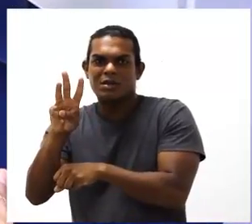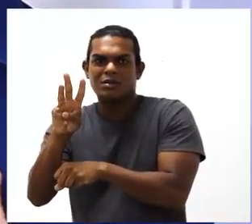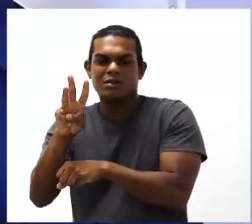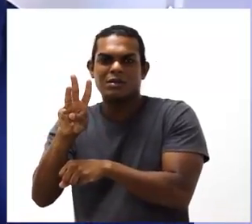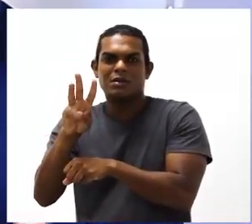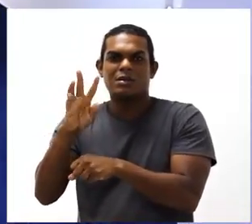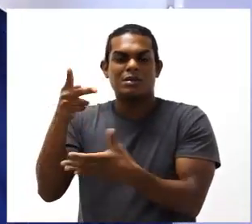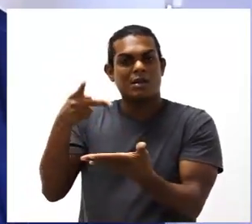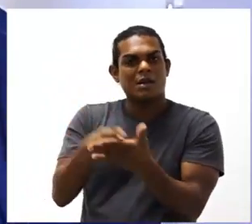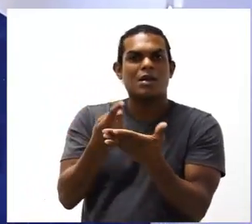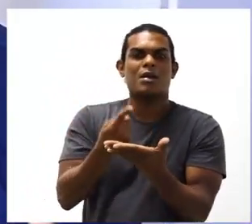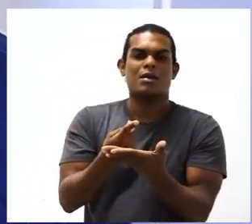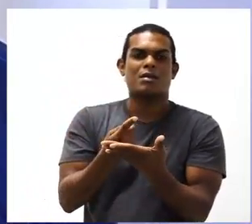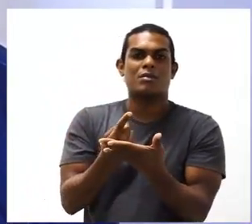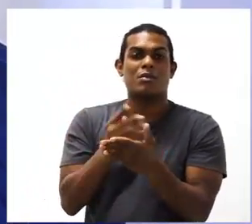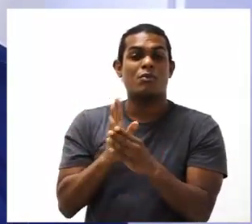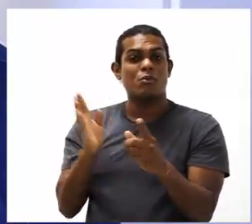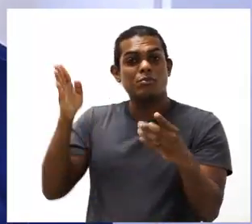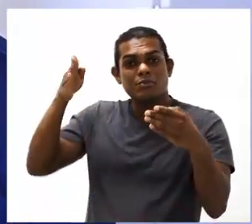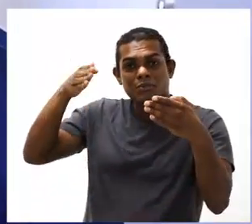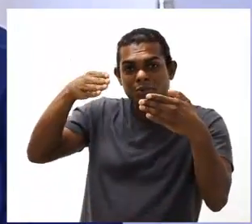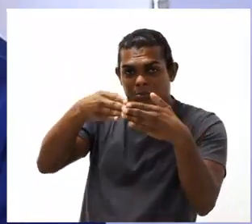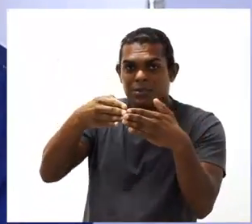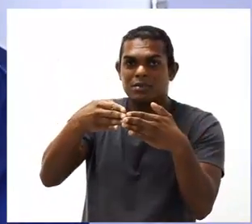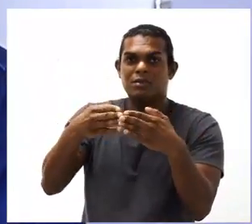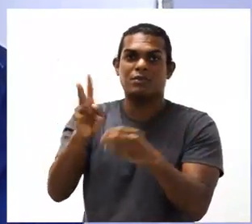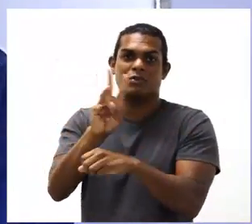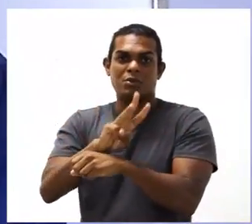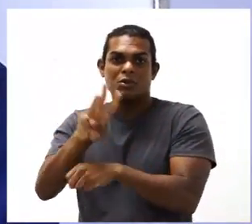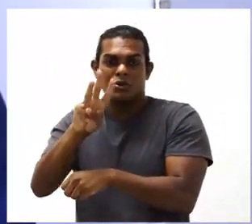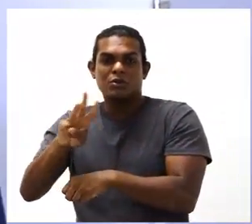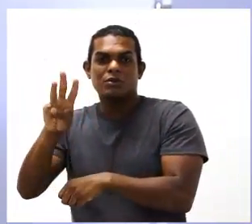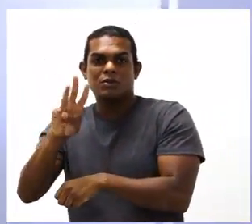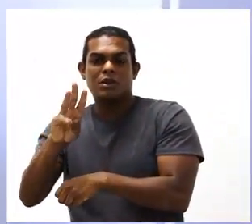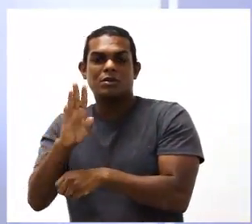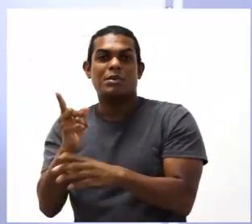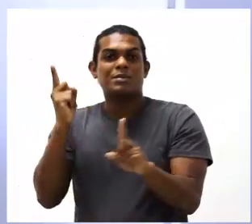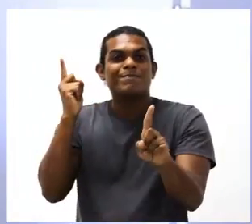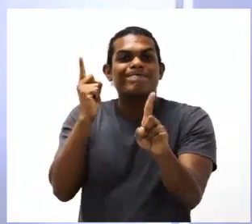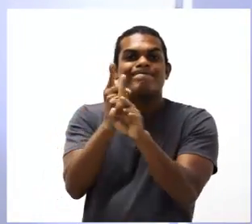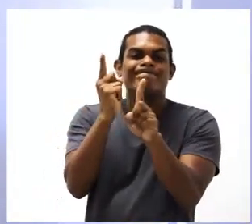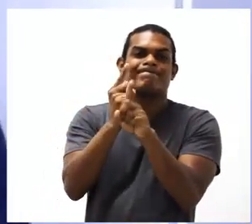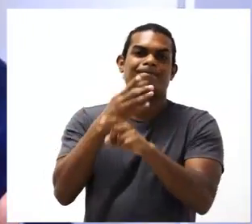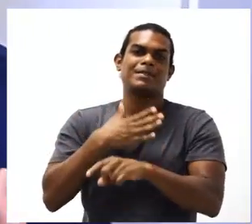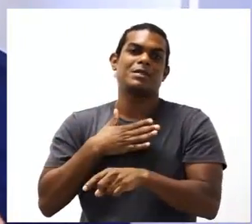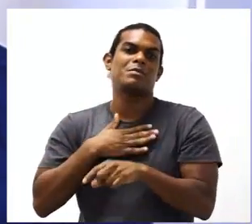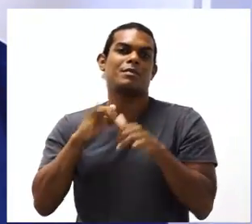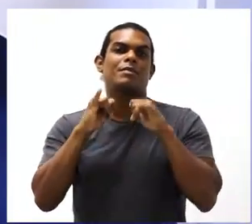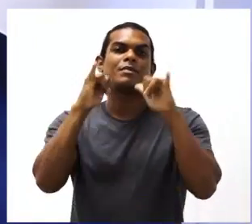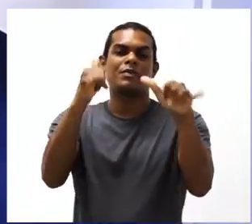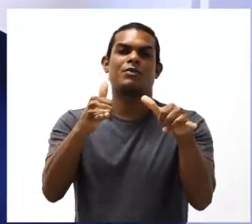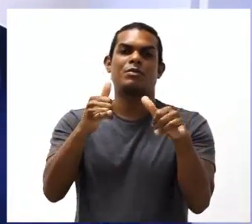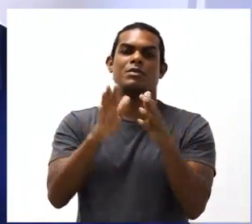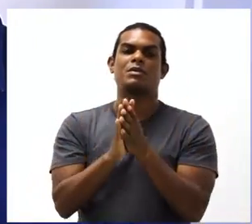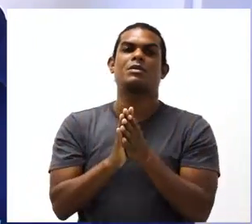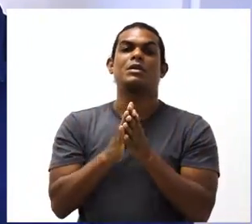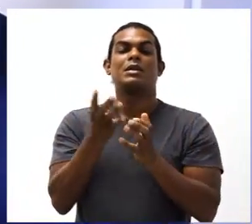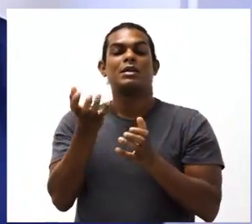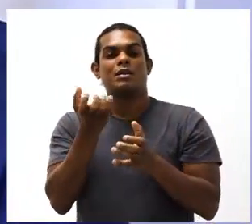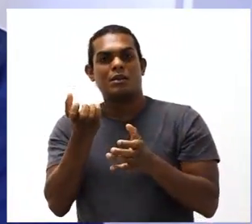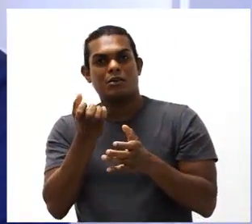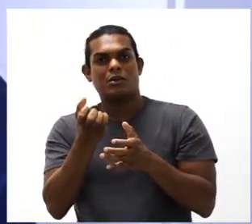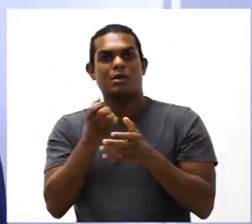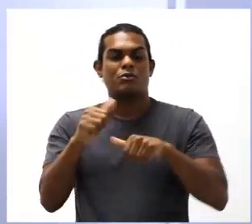tipo de coisa a gente sabe que as pessoas procuram? O curso. Eu quero me inscrever no curso, eu quero trancar um curso, eu quero